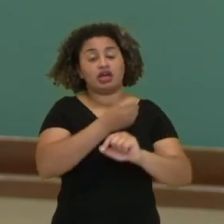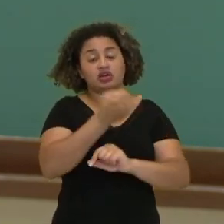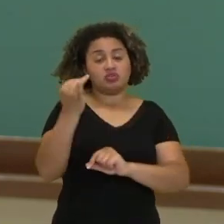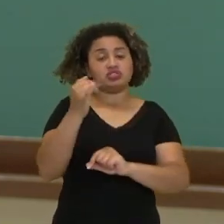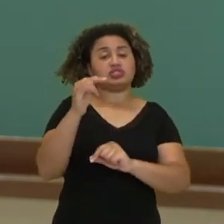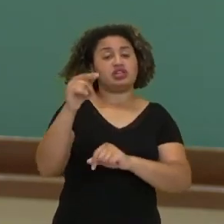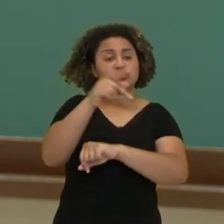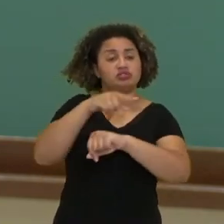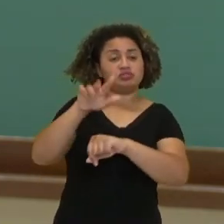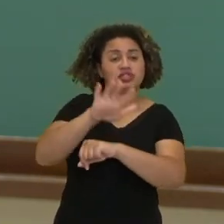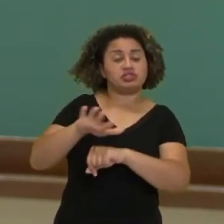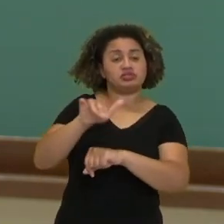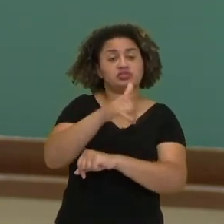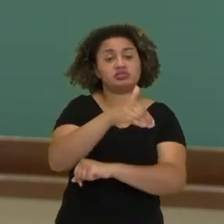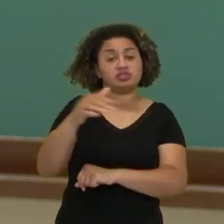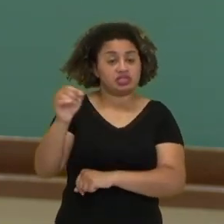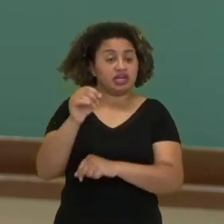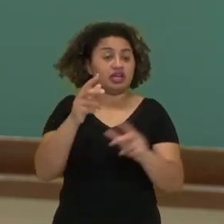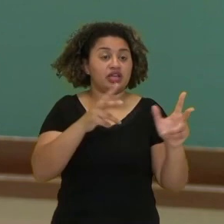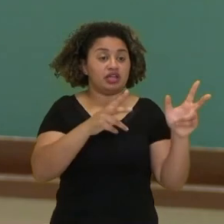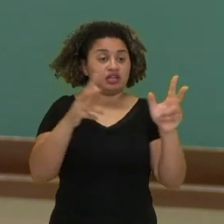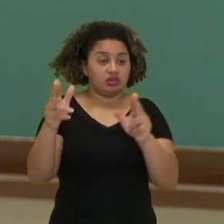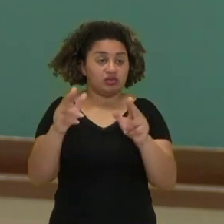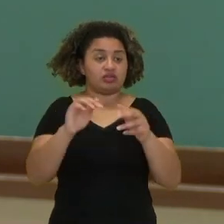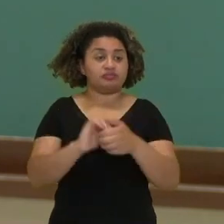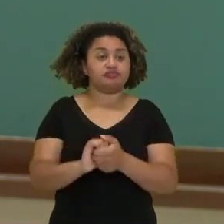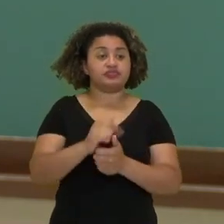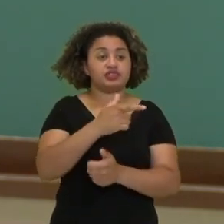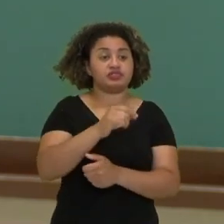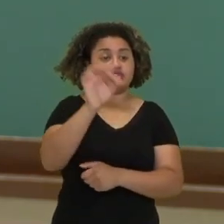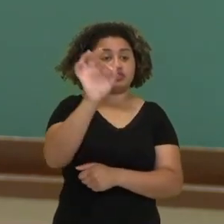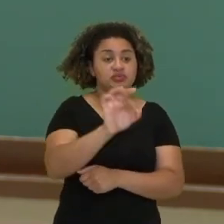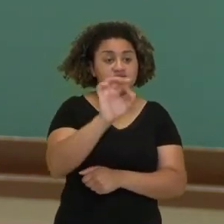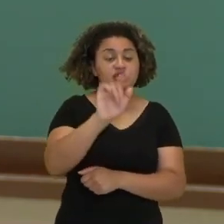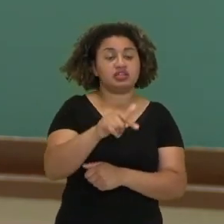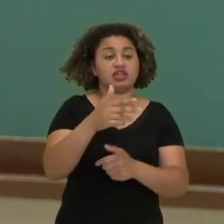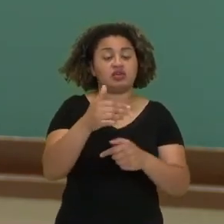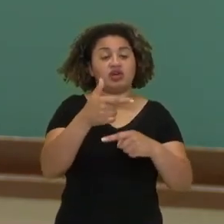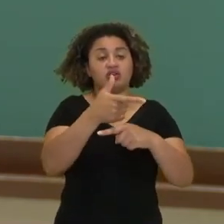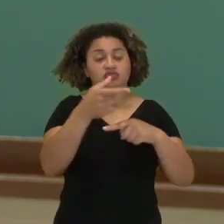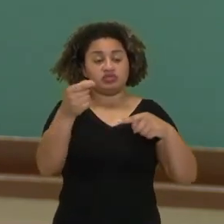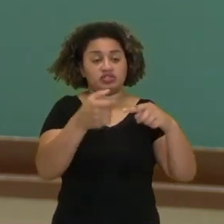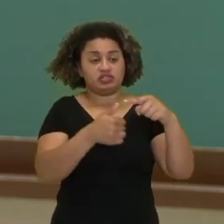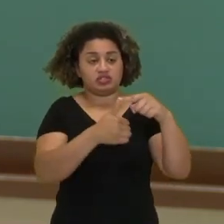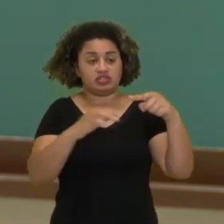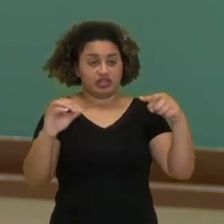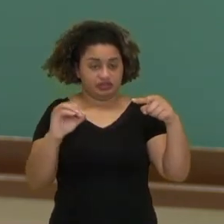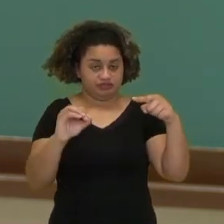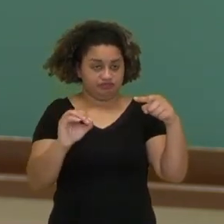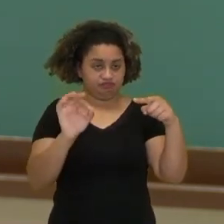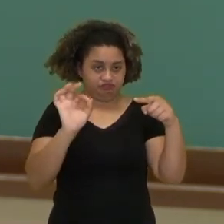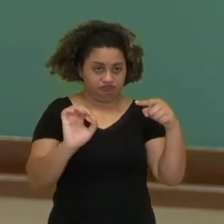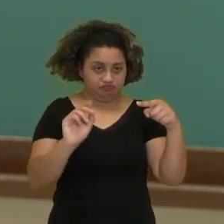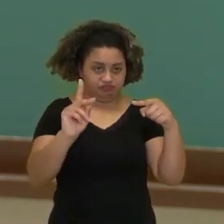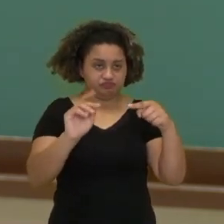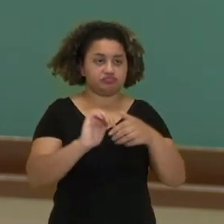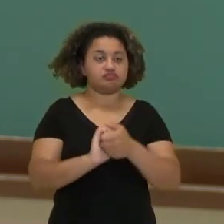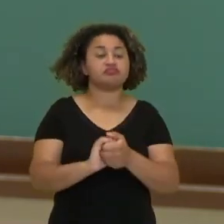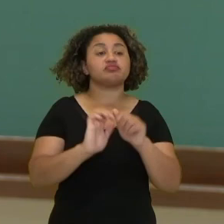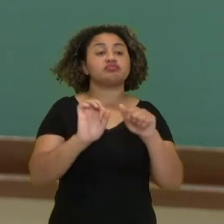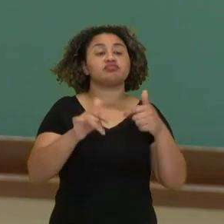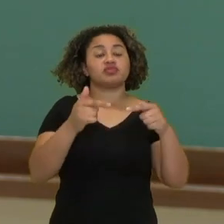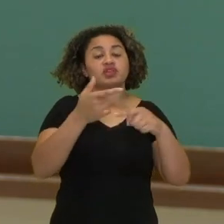nacional em 100 partes iguais. Então, 20% é a mesma coisa que 20 sobre 100, não é mesmo? Agora, nós